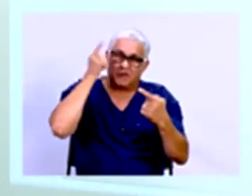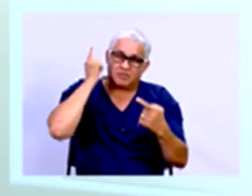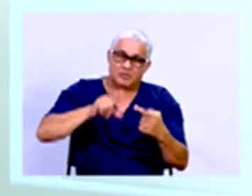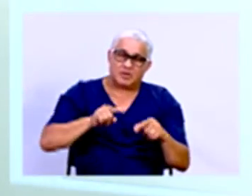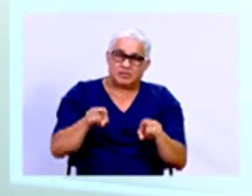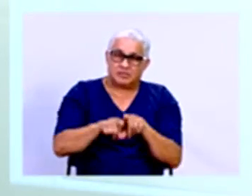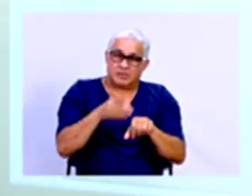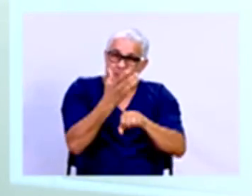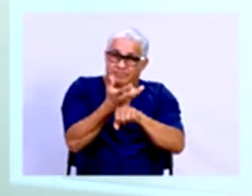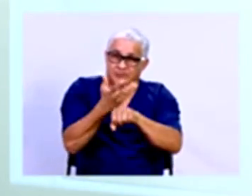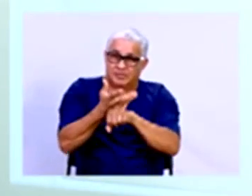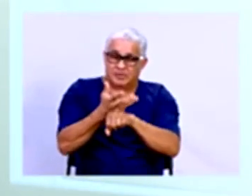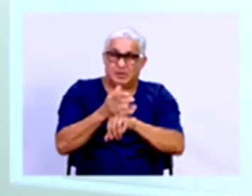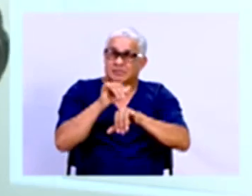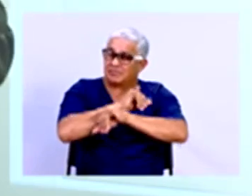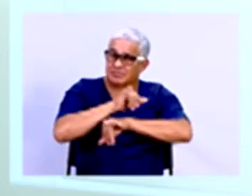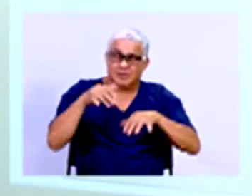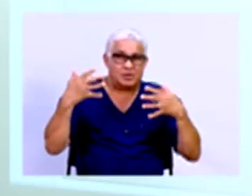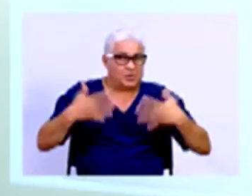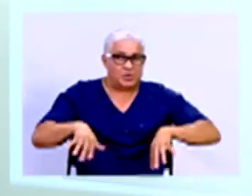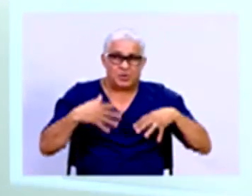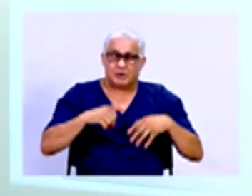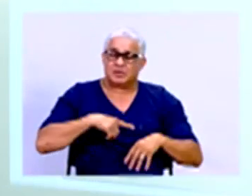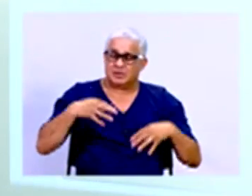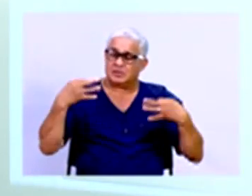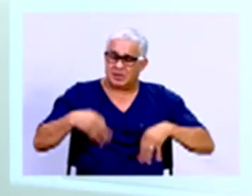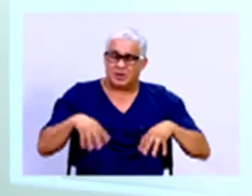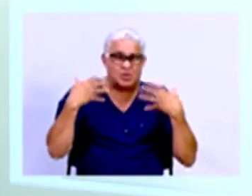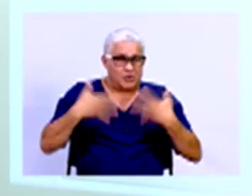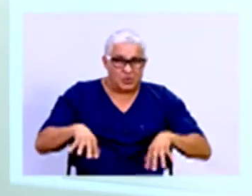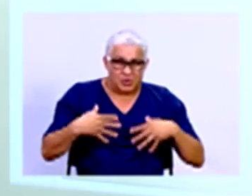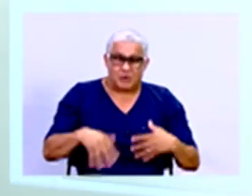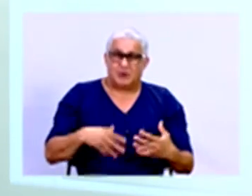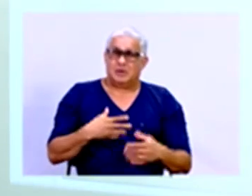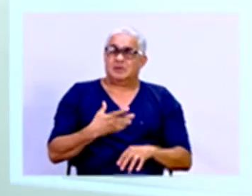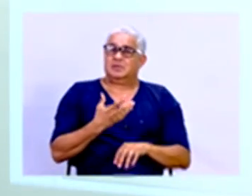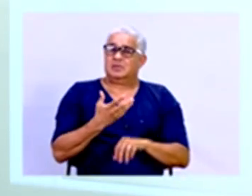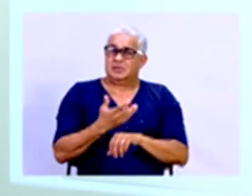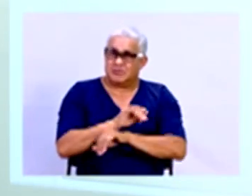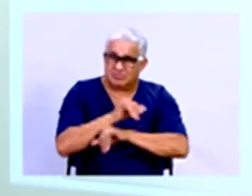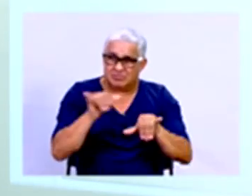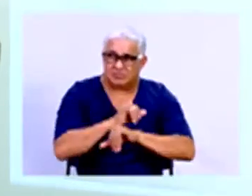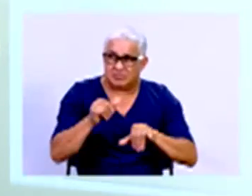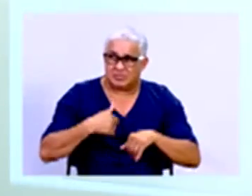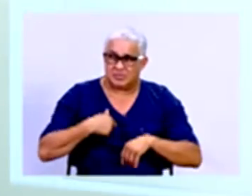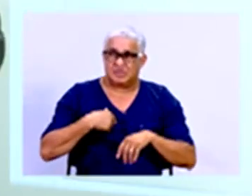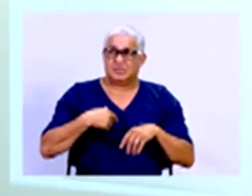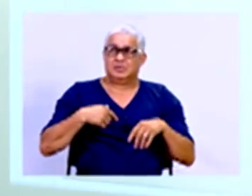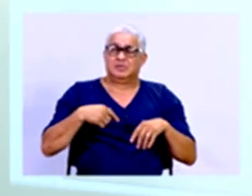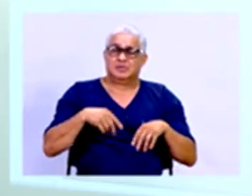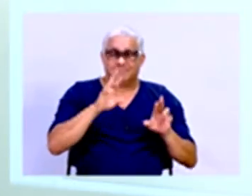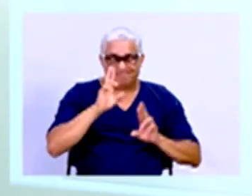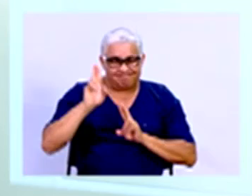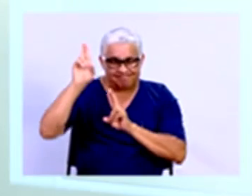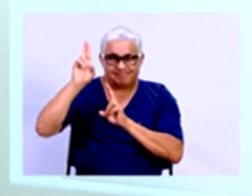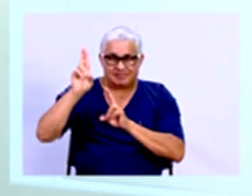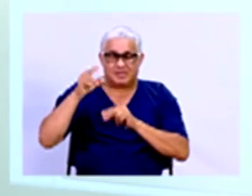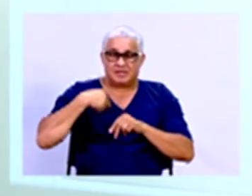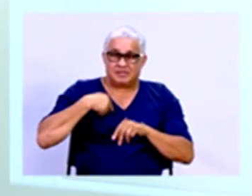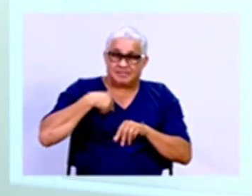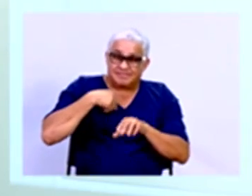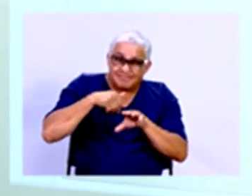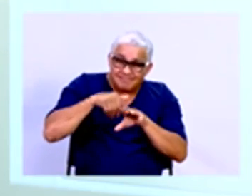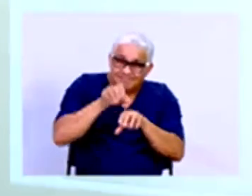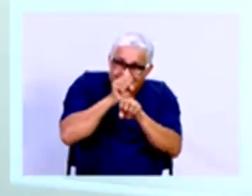disciplina, é muita informação, com certeza, isso aí a gente não tem dúvida, certo? Mas eu espero principalmente ter plantado uma